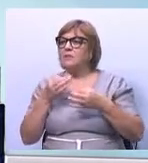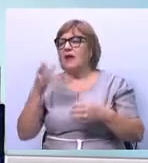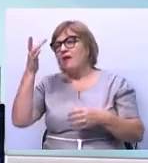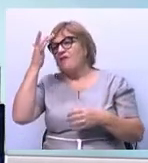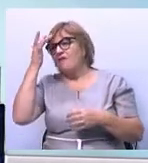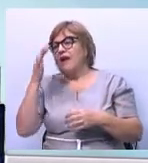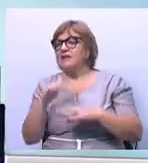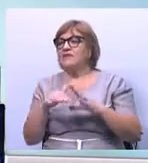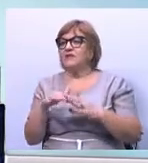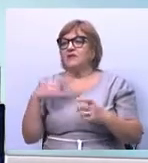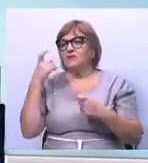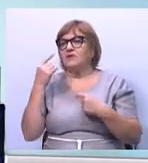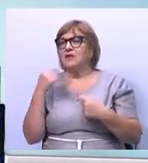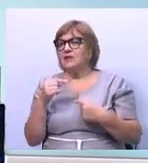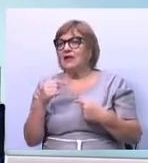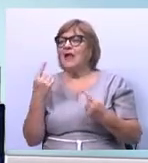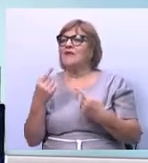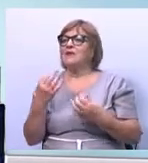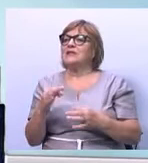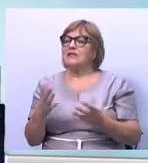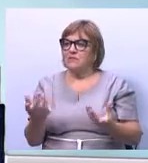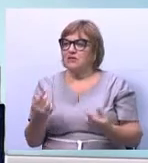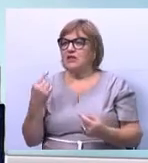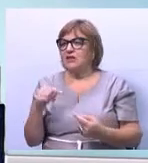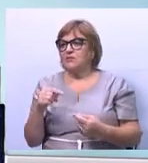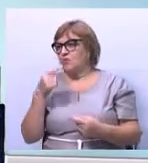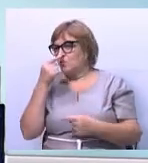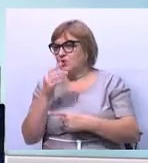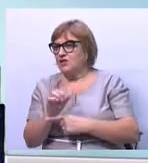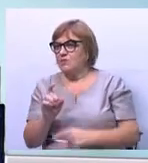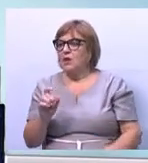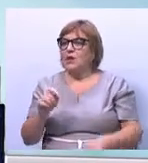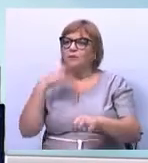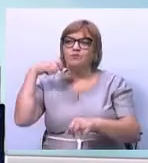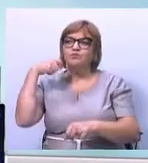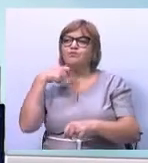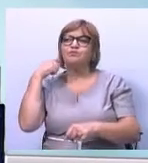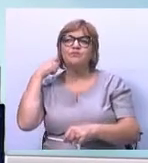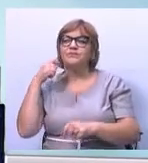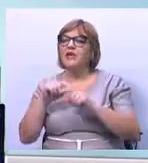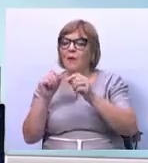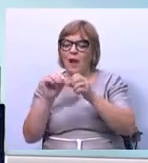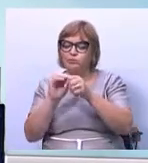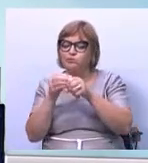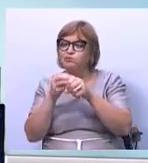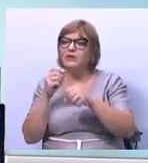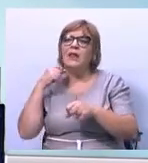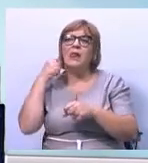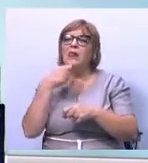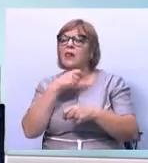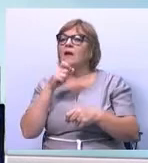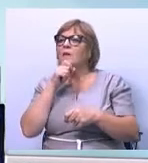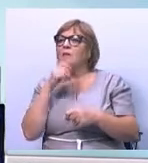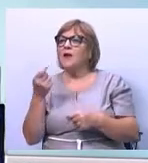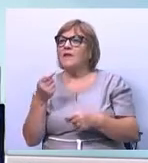utilização, porque pressupomos que seja uma utilização simples. E então, por exemplo, os roll-ons são aqui os frasquinhos mais utilizados para... Por exemplo, para